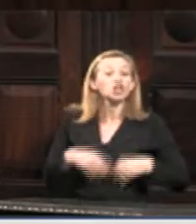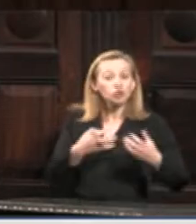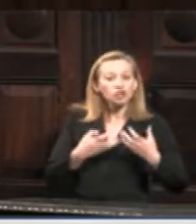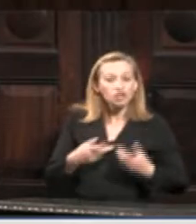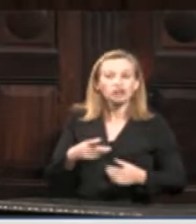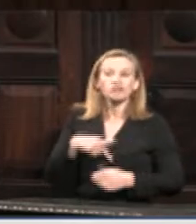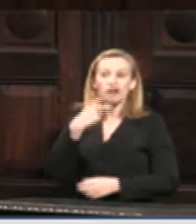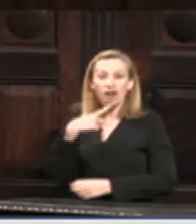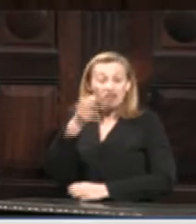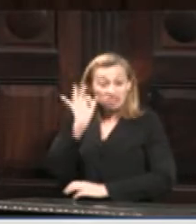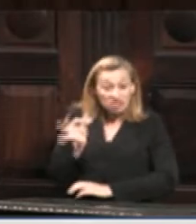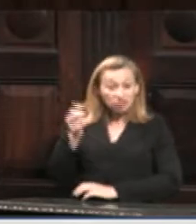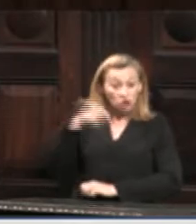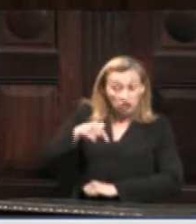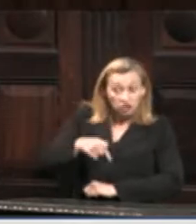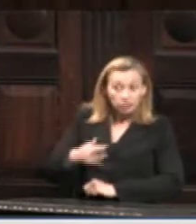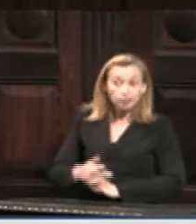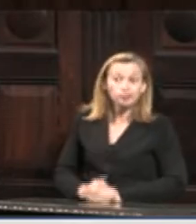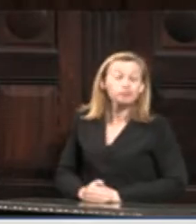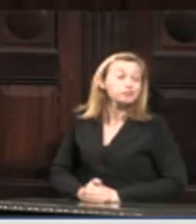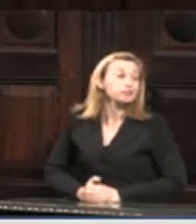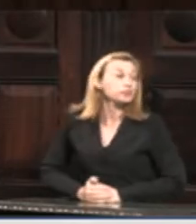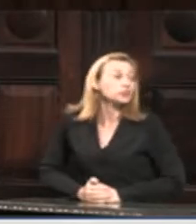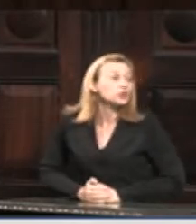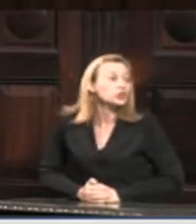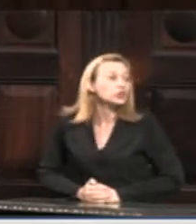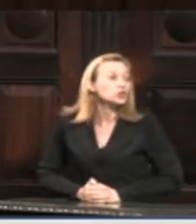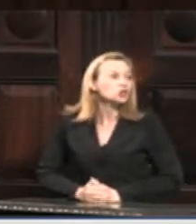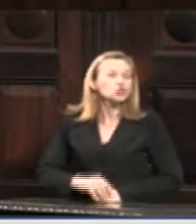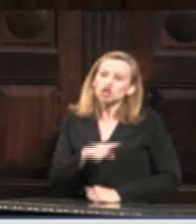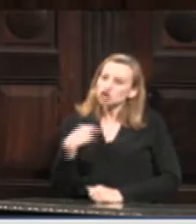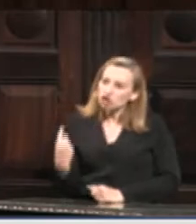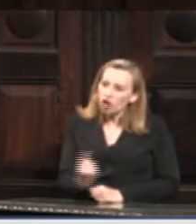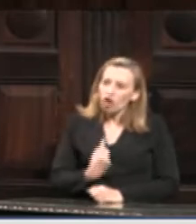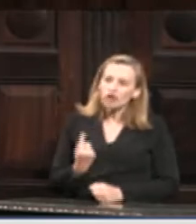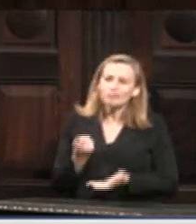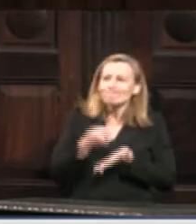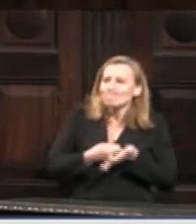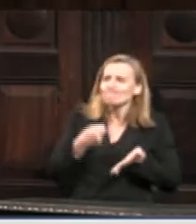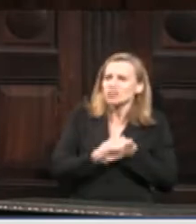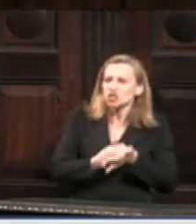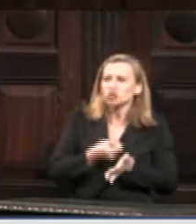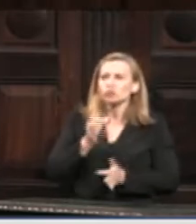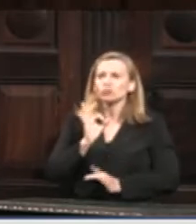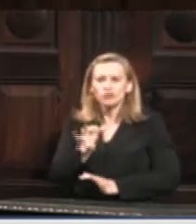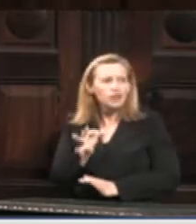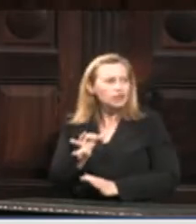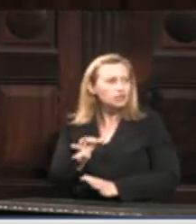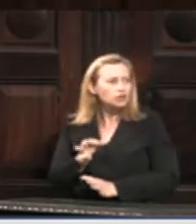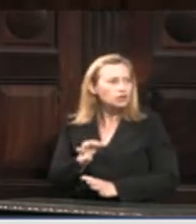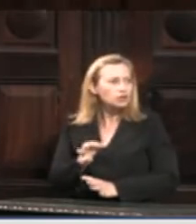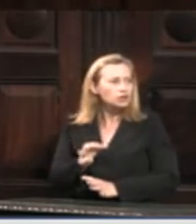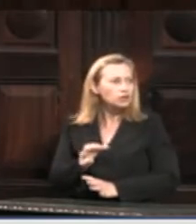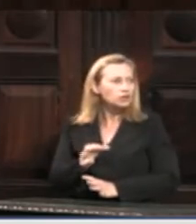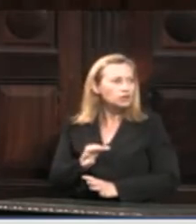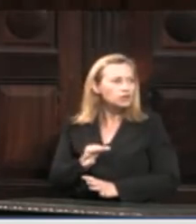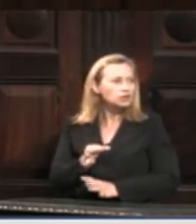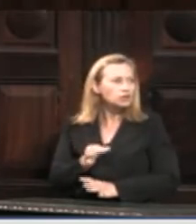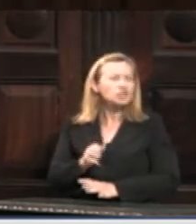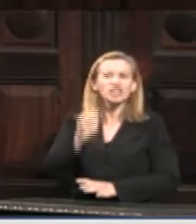deixar bem claro aqui que o que nós exigimos, no mínimo, por parte de quem